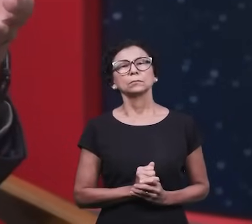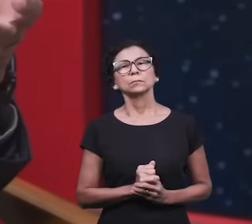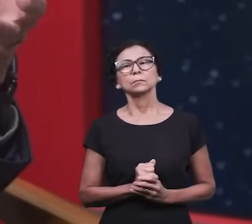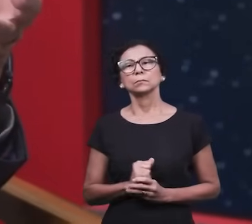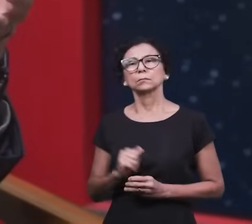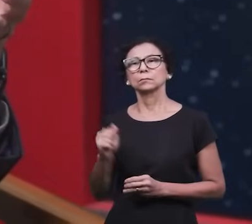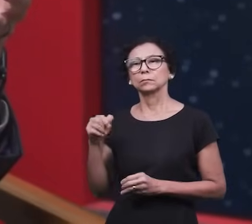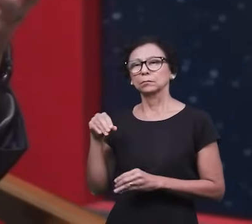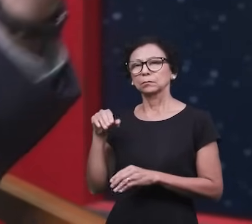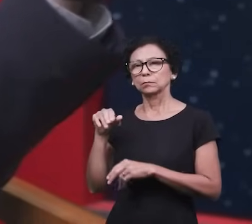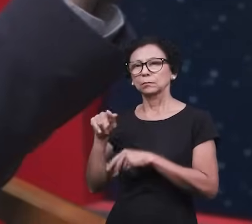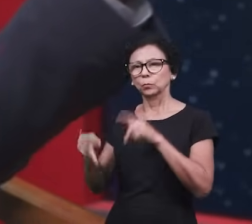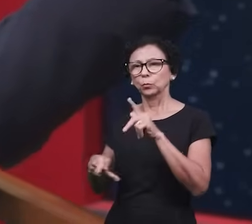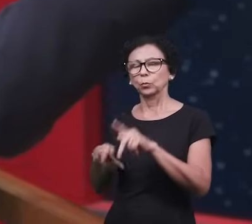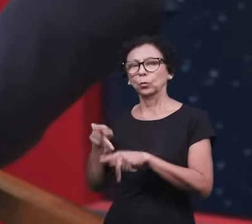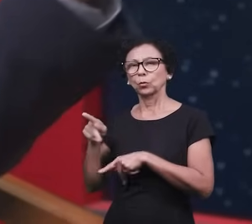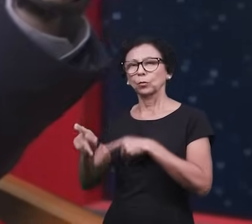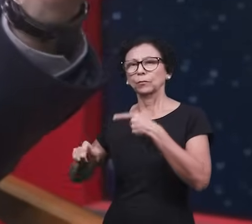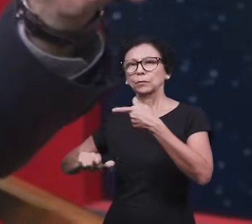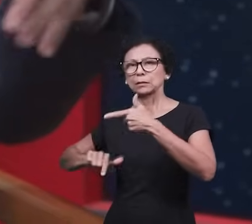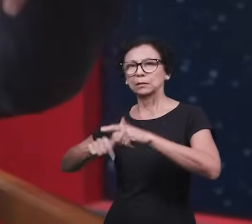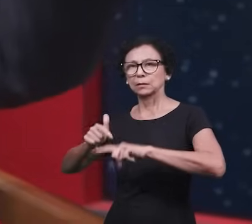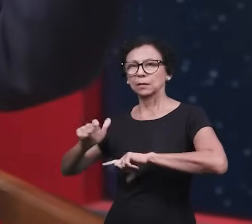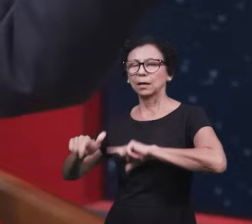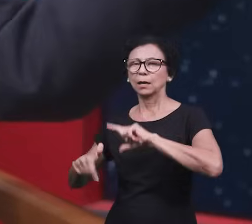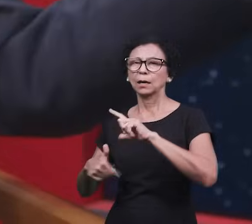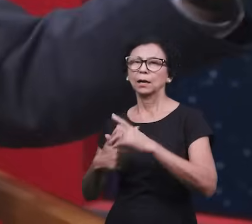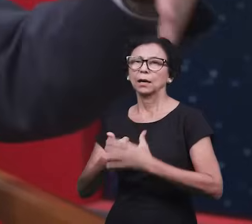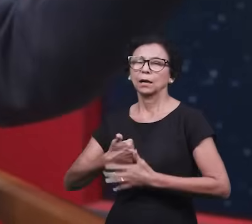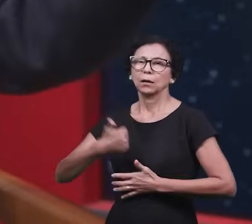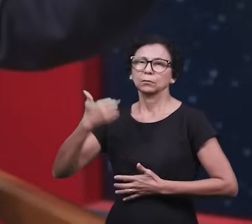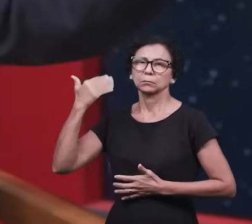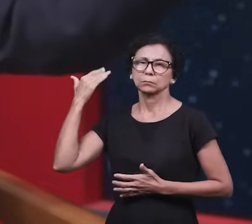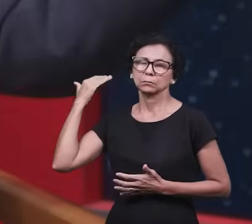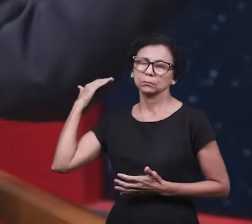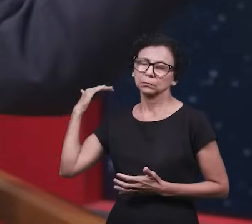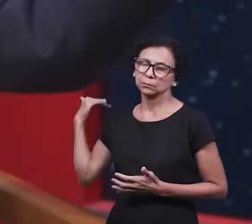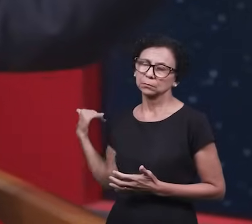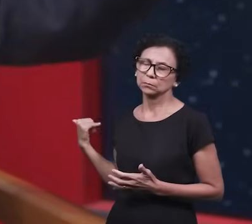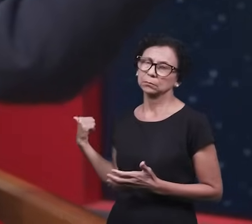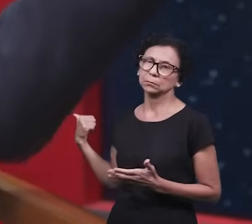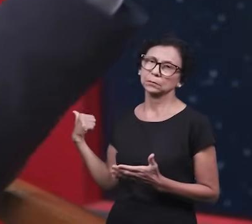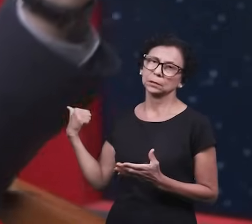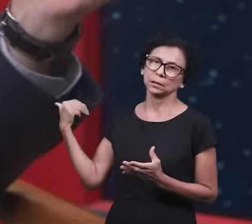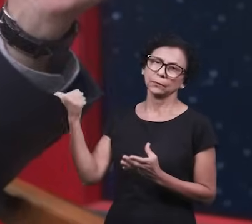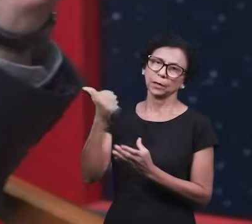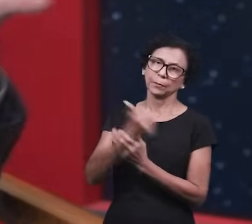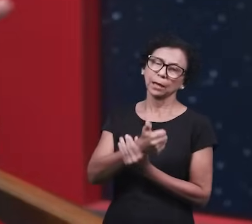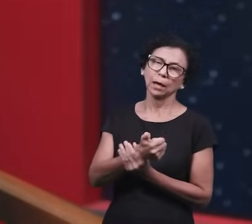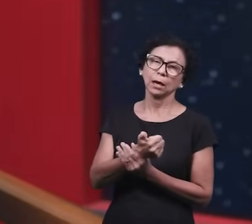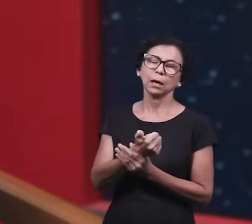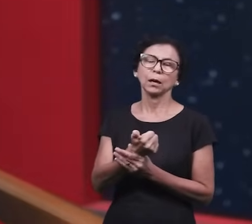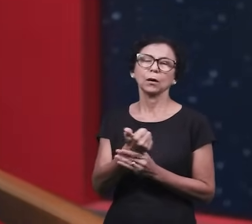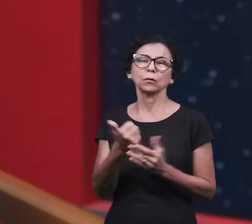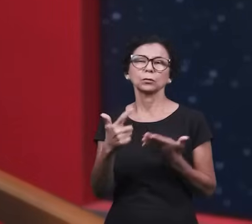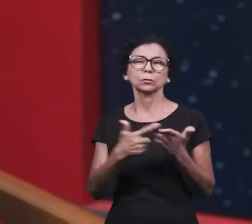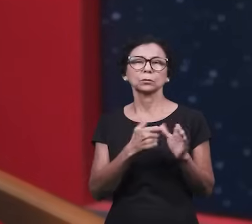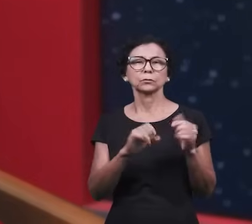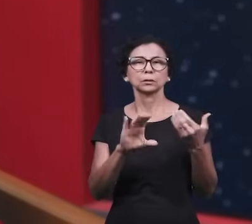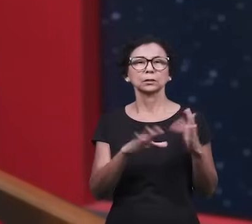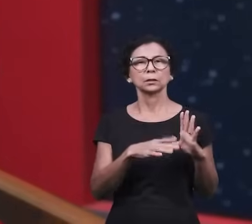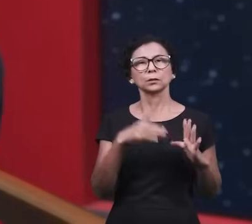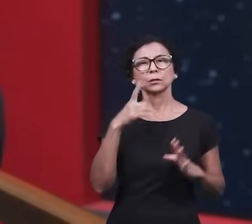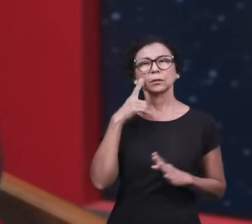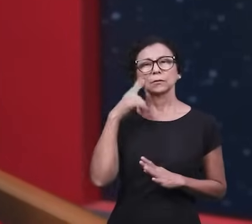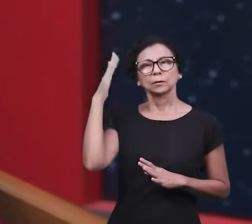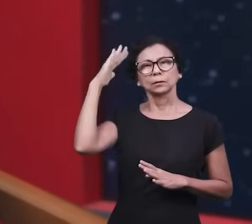seio do povo de Israel, o chamado de Deus, lá em Abraão, e aqui cantares do rei Salomão, e tudo